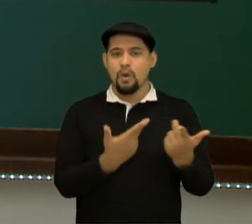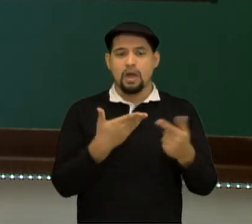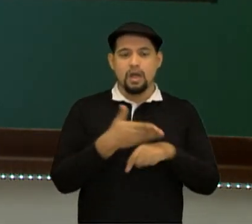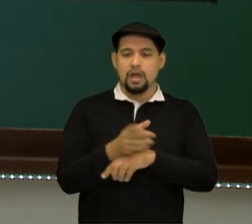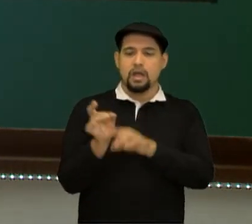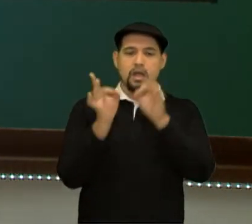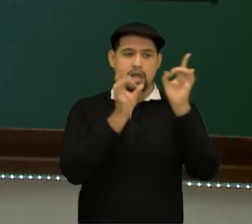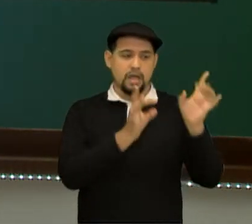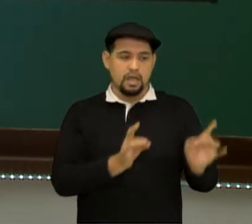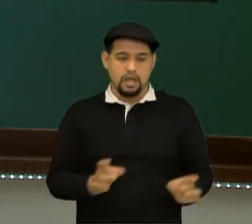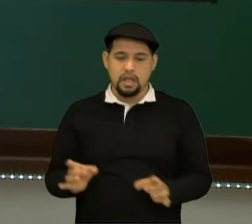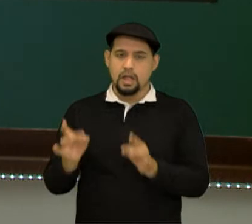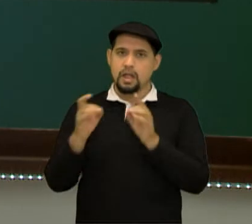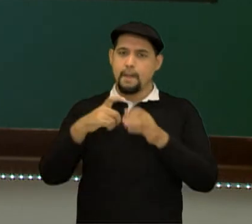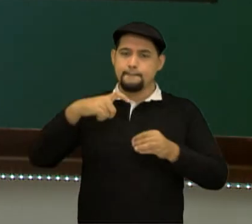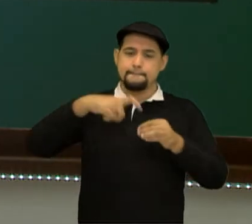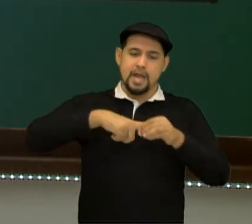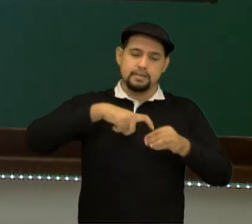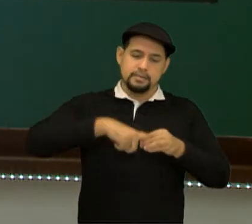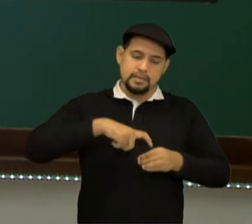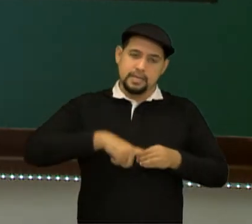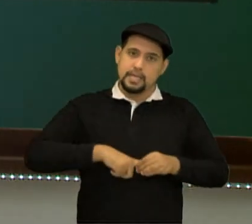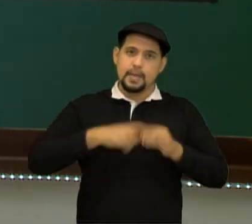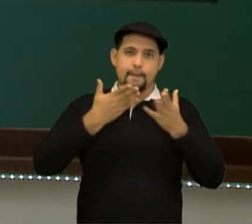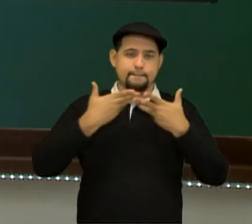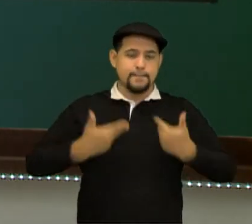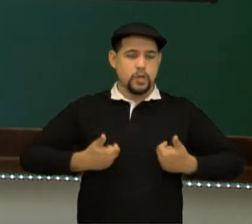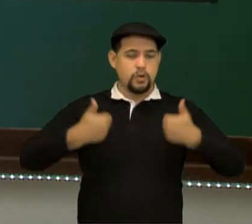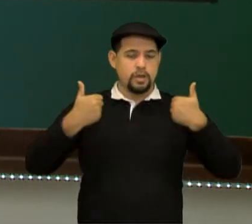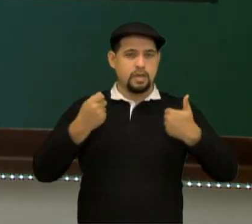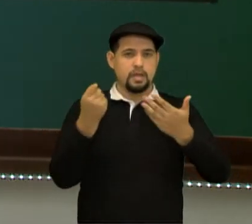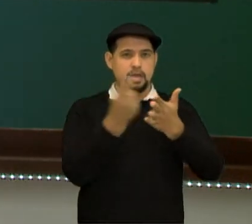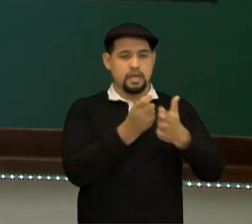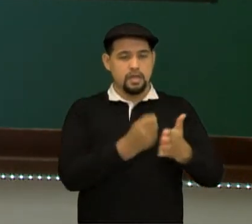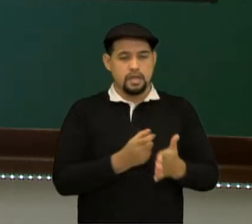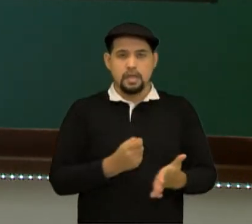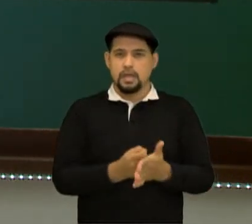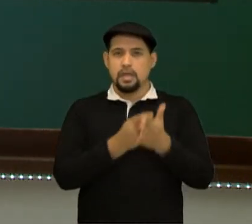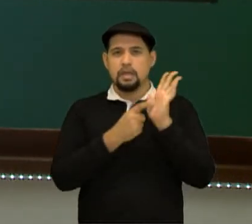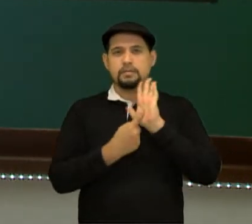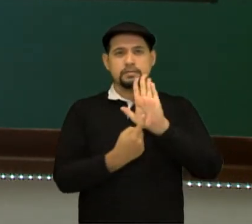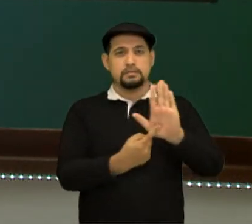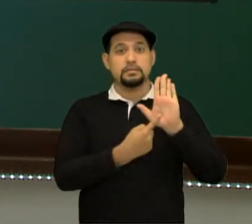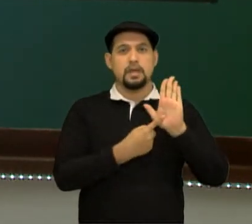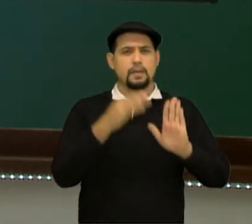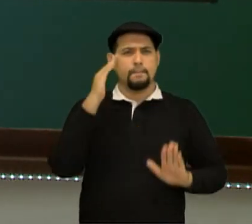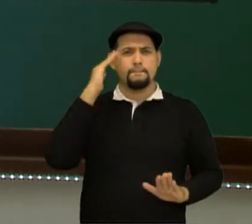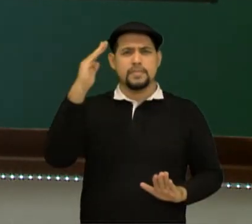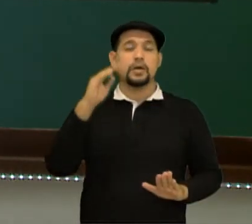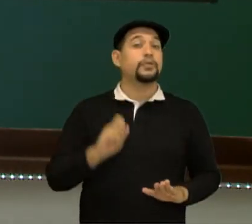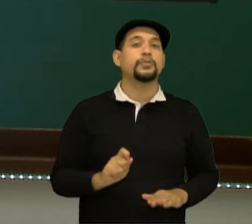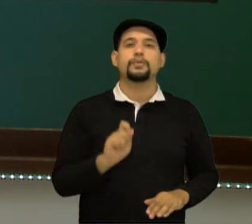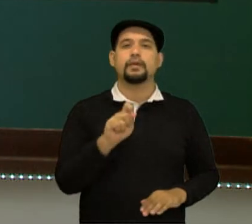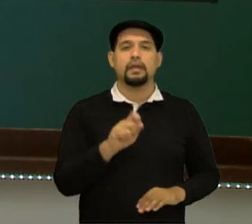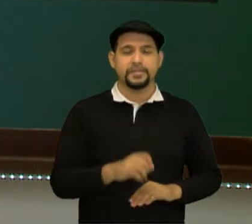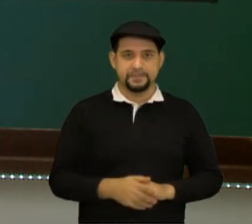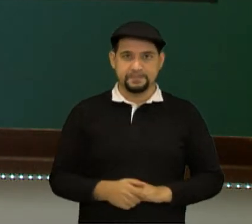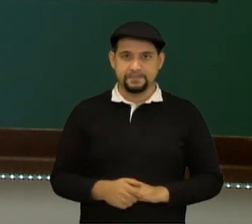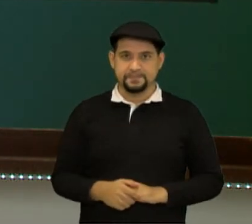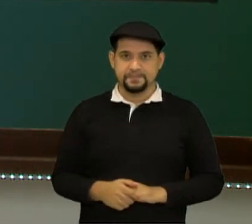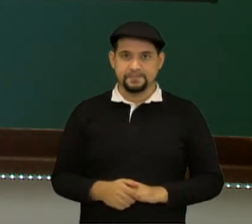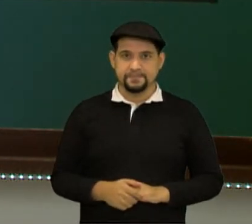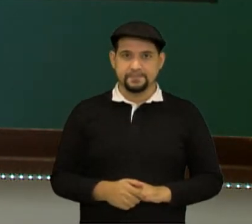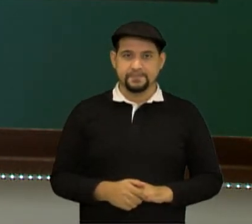acesso comercial parcerias melhoria de investimentos destaques principalmente no quesito é